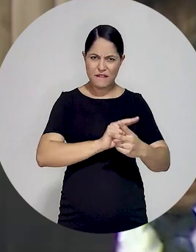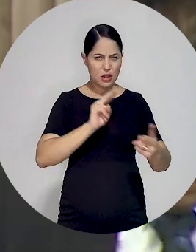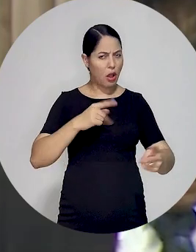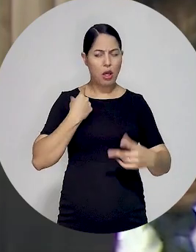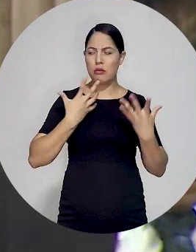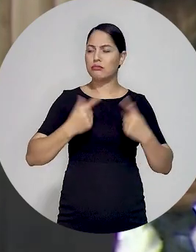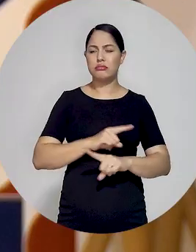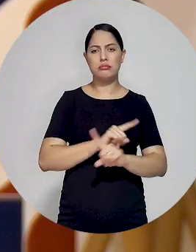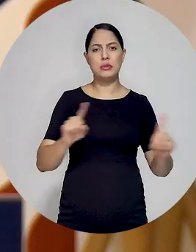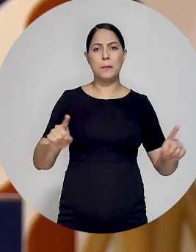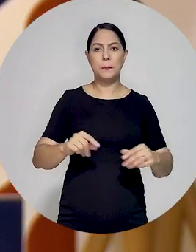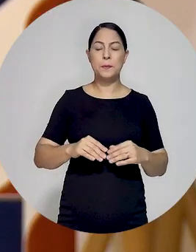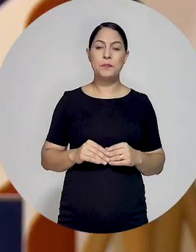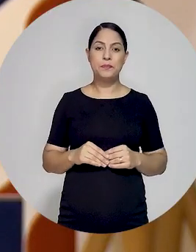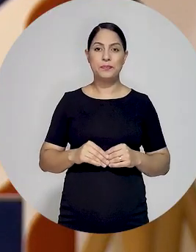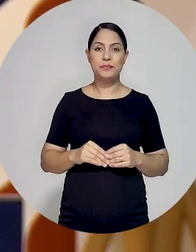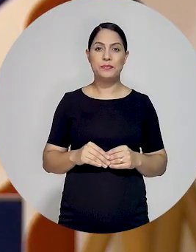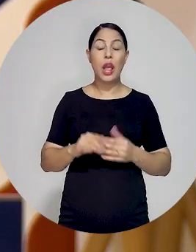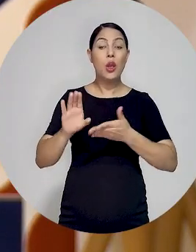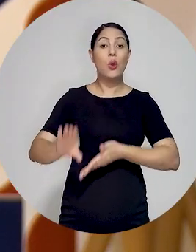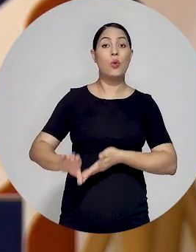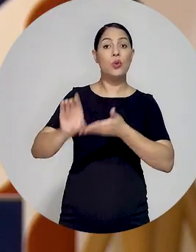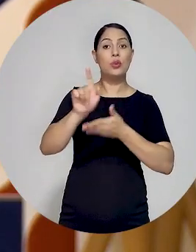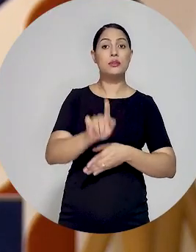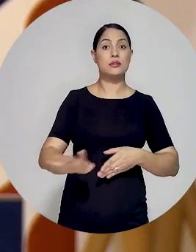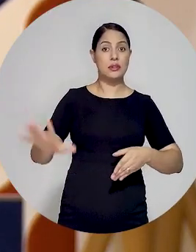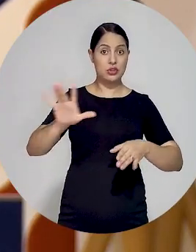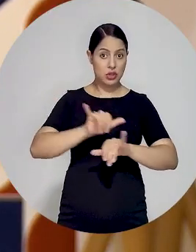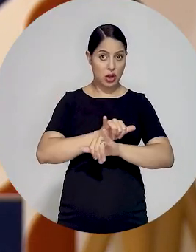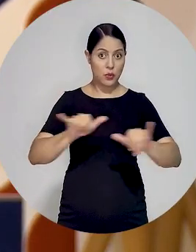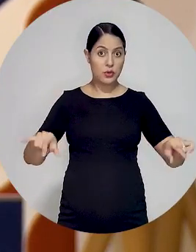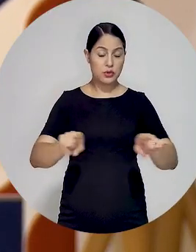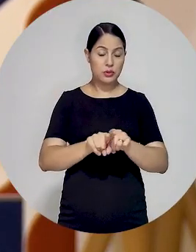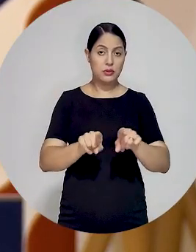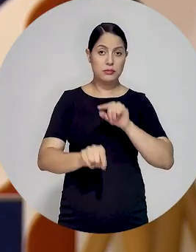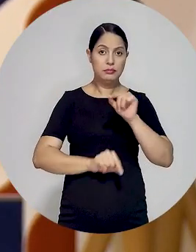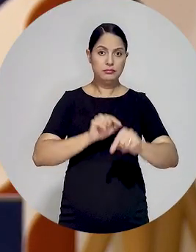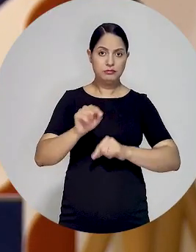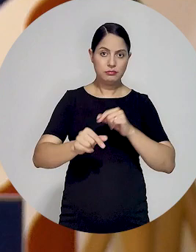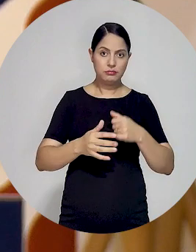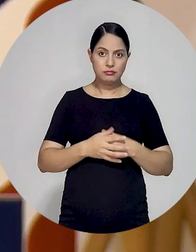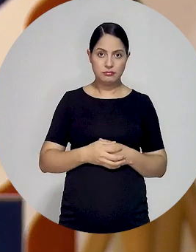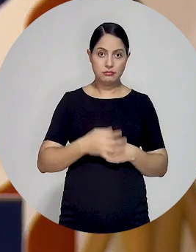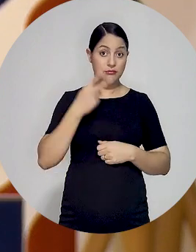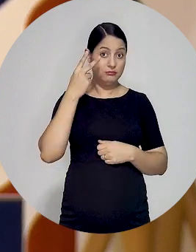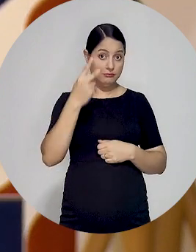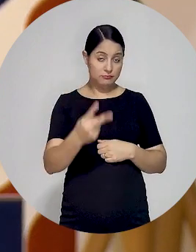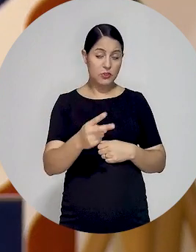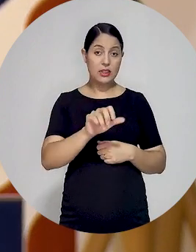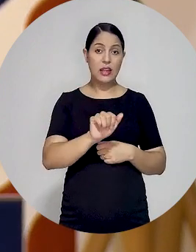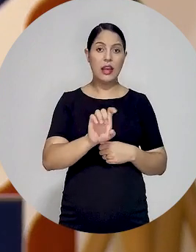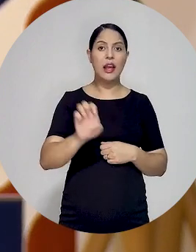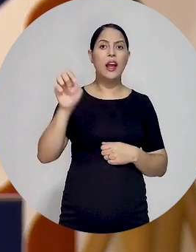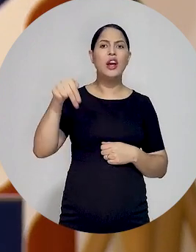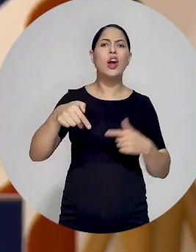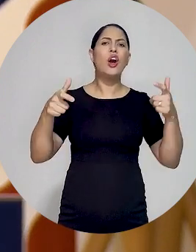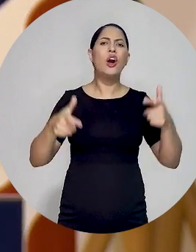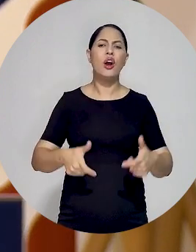numa tela. O Conselho Pleno deliberou também pelo ingresso da entidade com 2 ações diretas